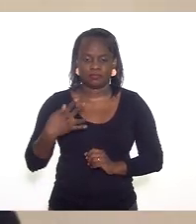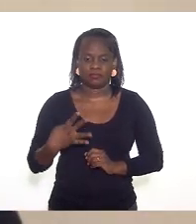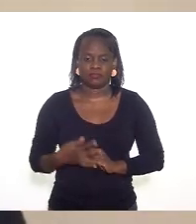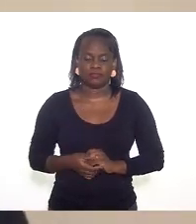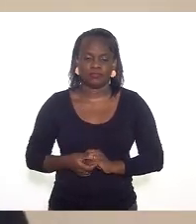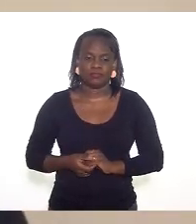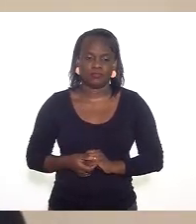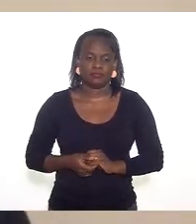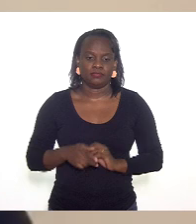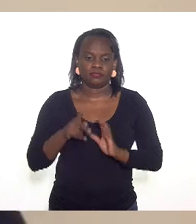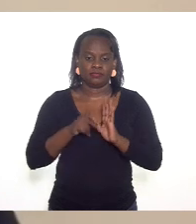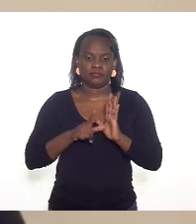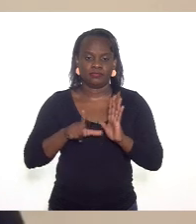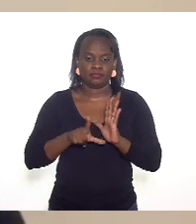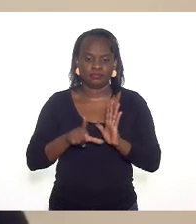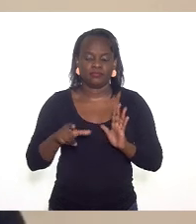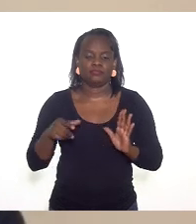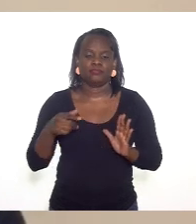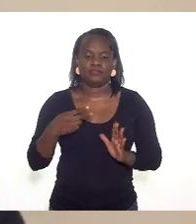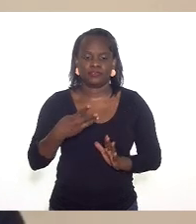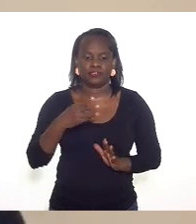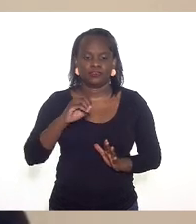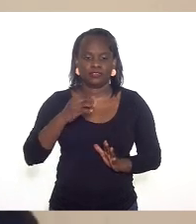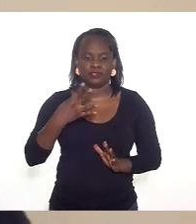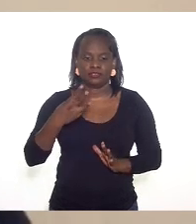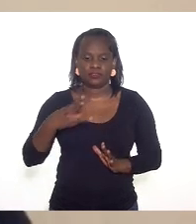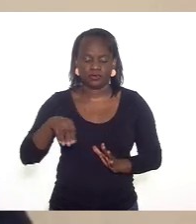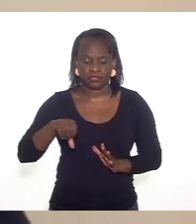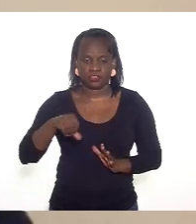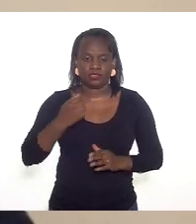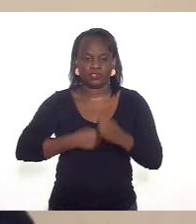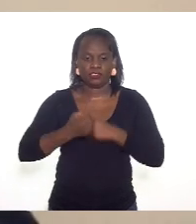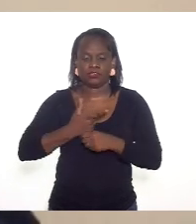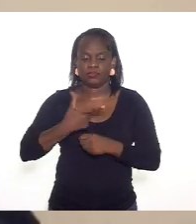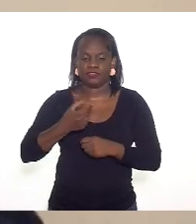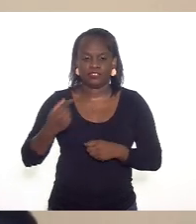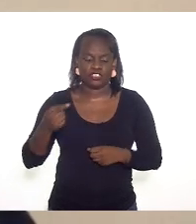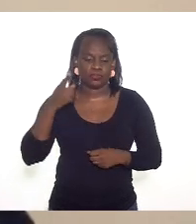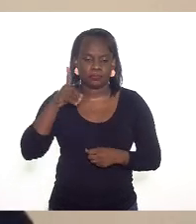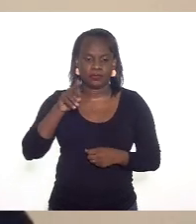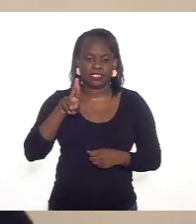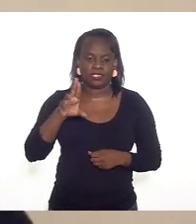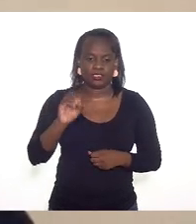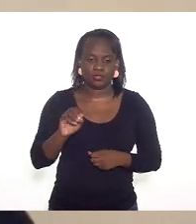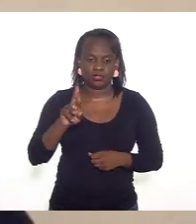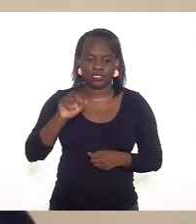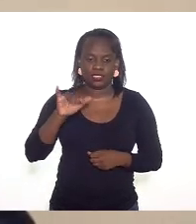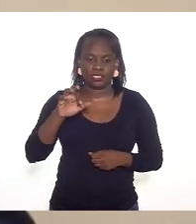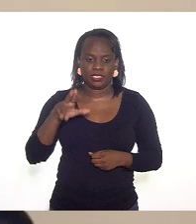24. Projeto de lei 3149/2020, autoria do deputado Pedro Ricardo, parecer pela